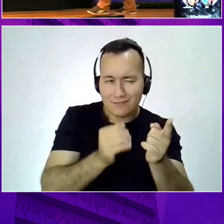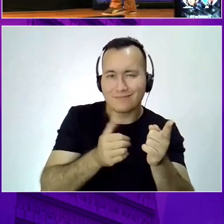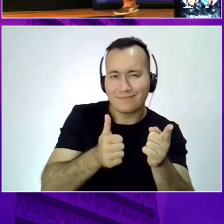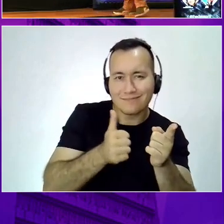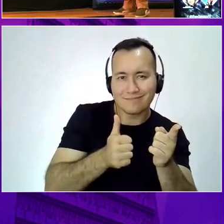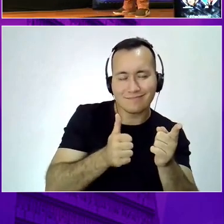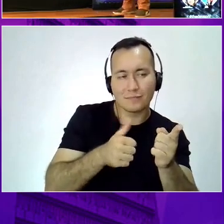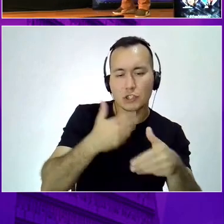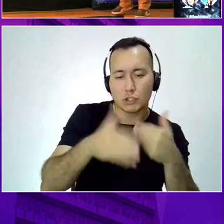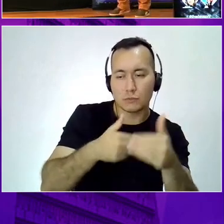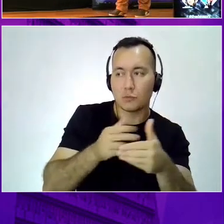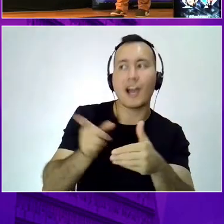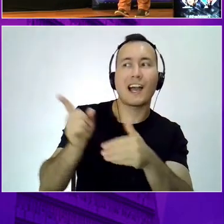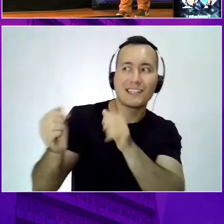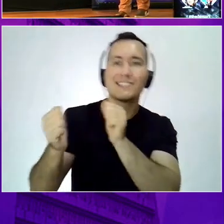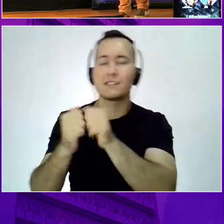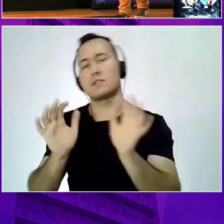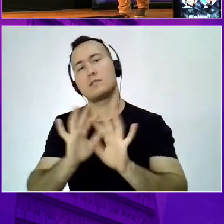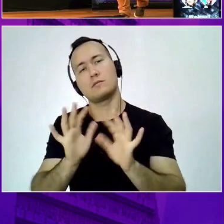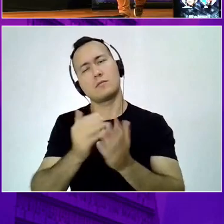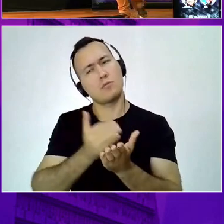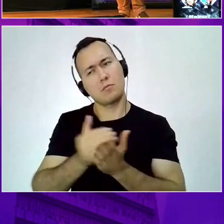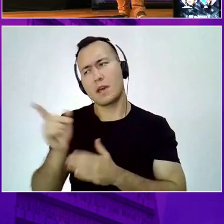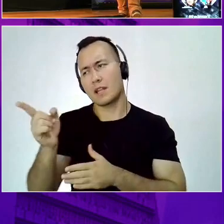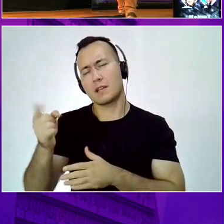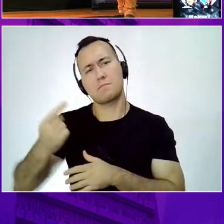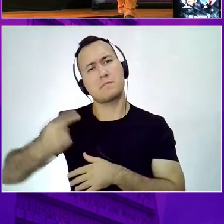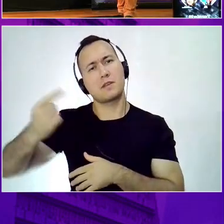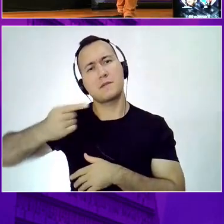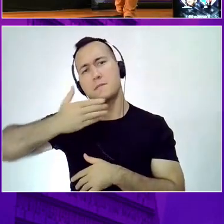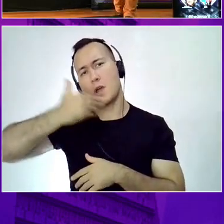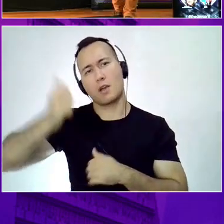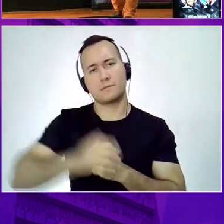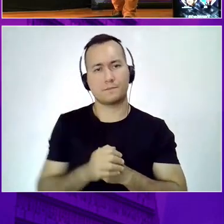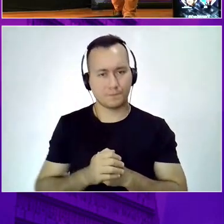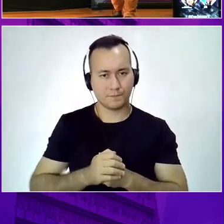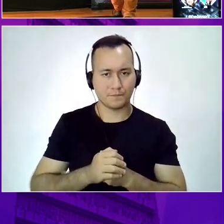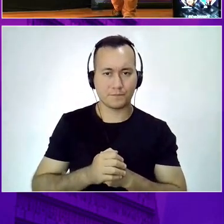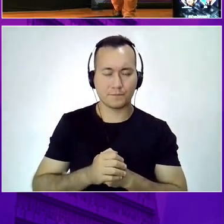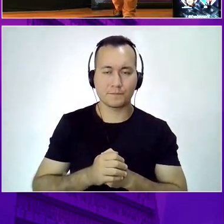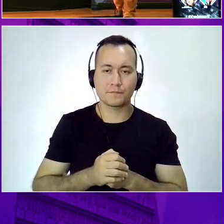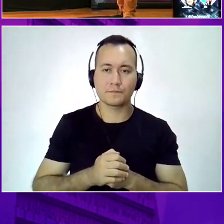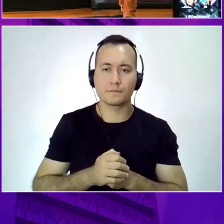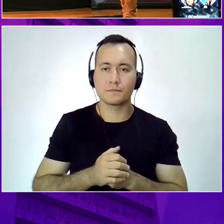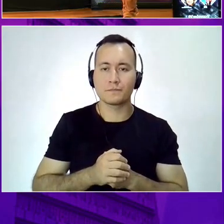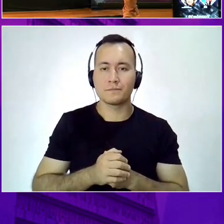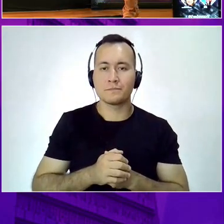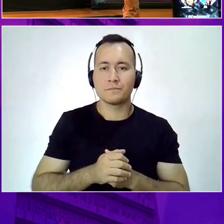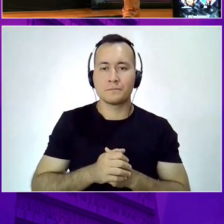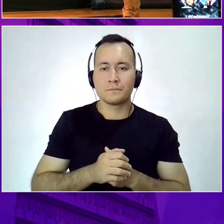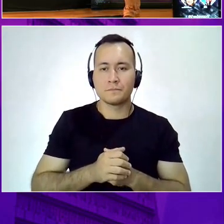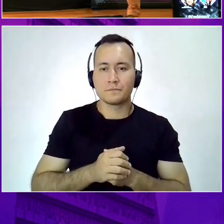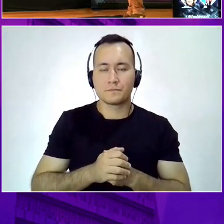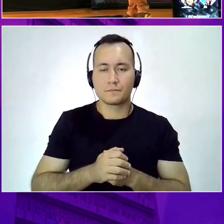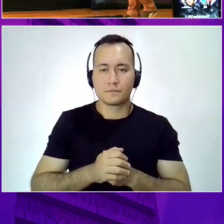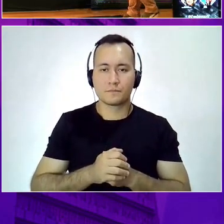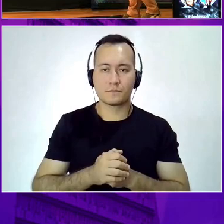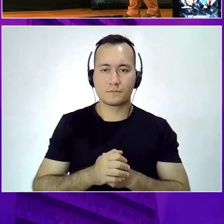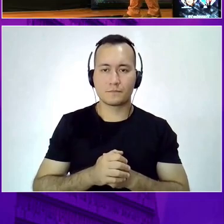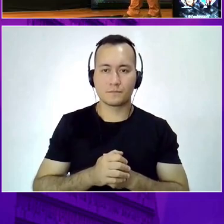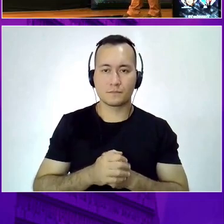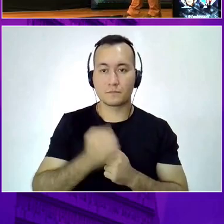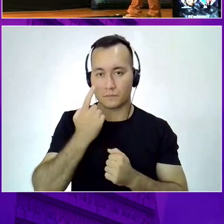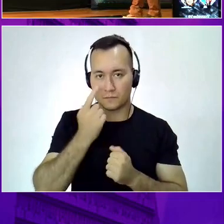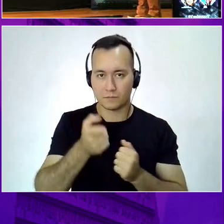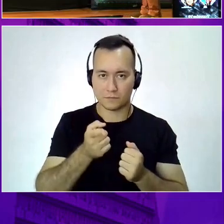E depois, né, eu vou mostrar para vocês como vocês podem fazer estratégia de movimentação. Então, aqui, por exemplo, tem um outro cenário, né, onde eu